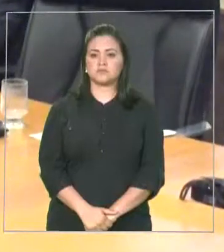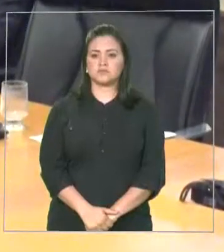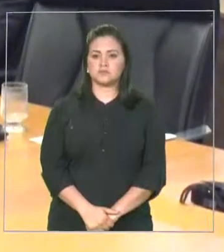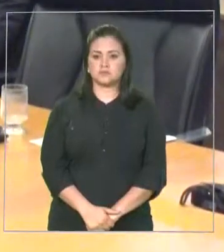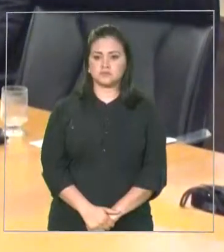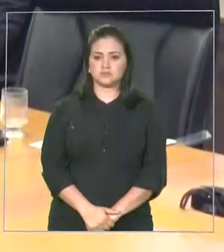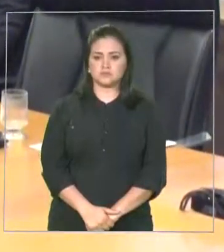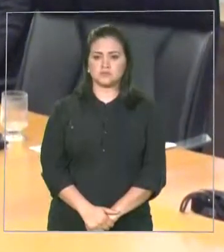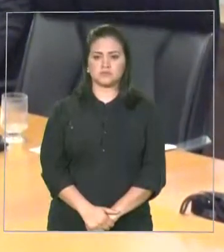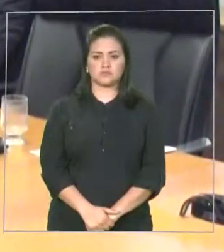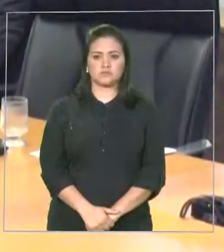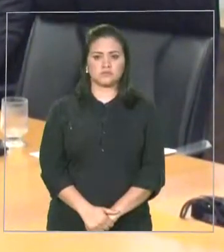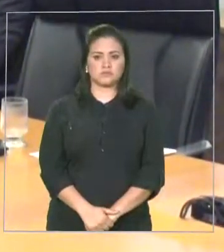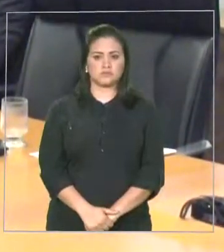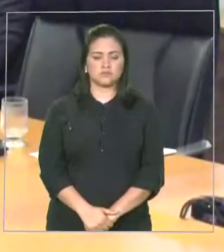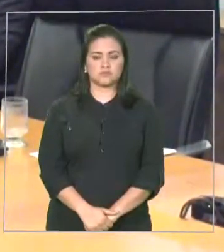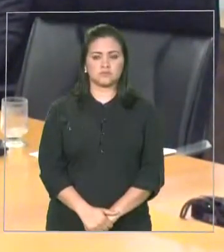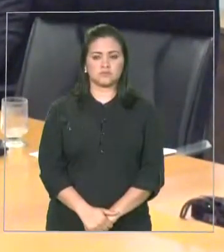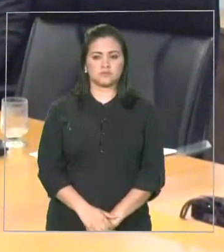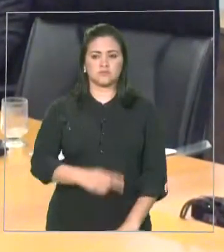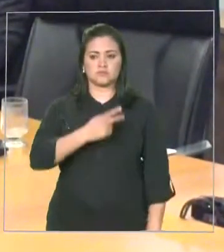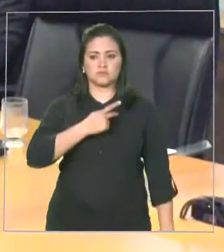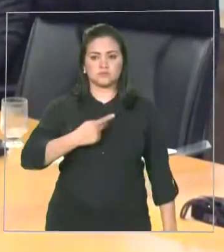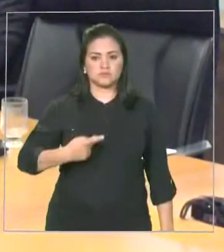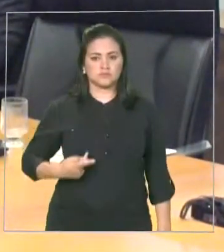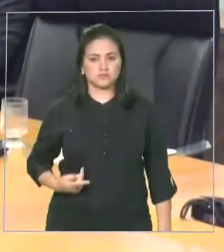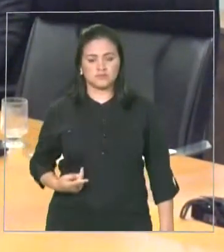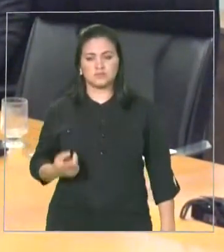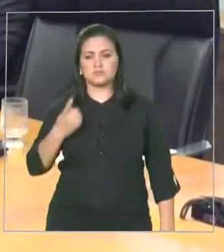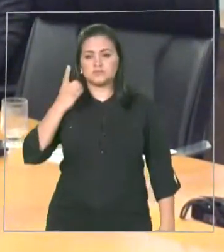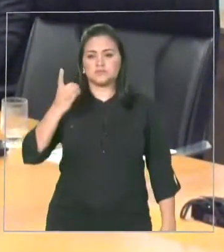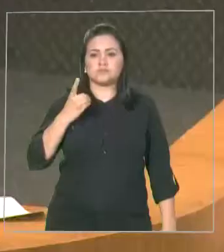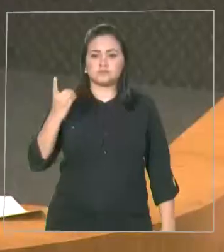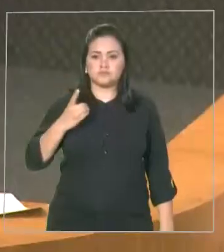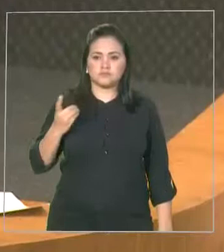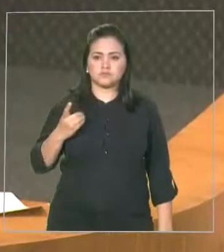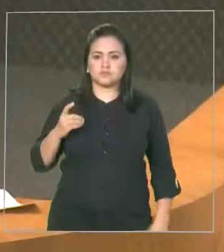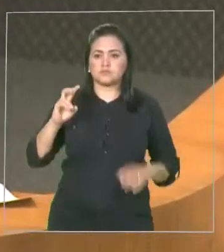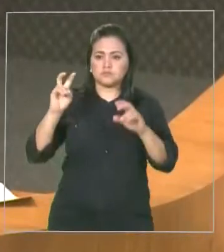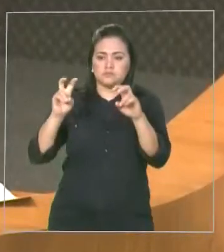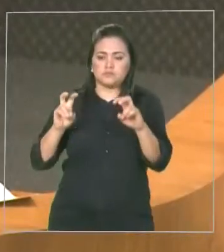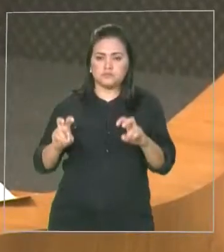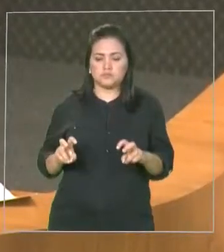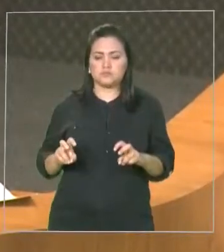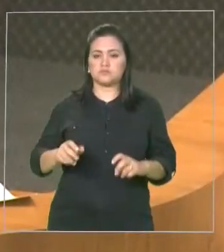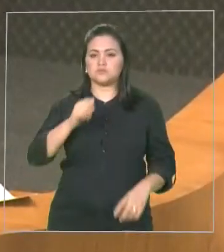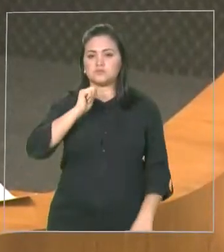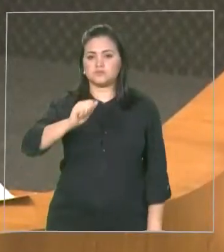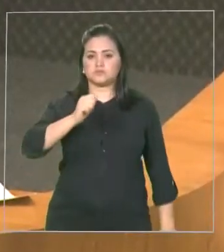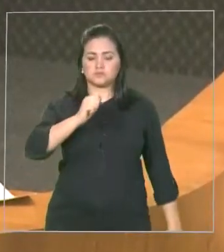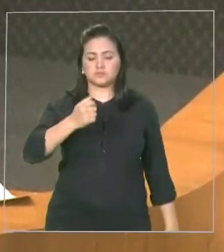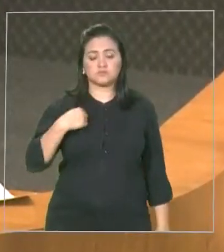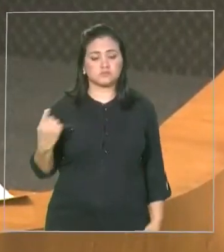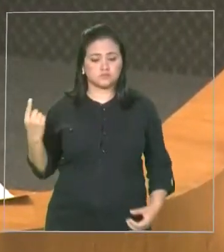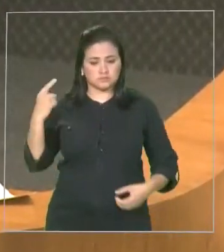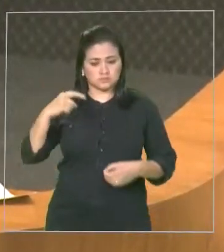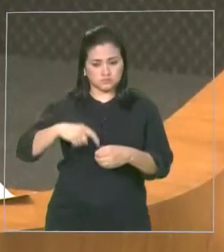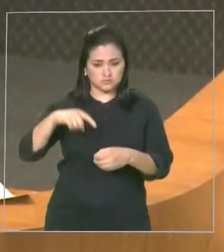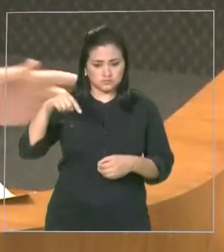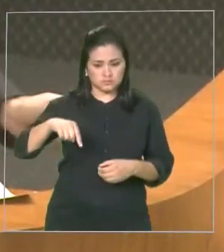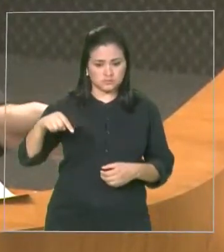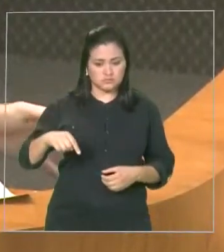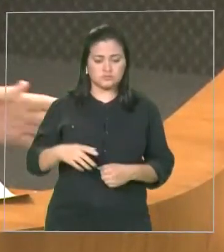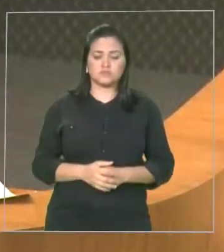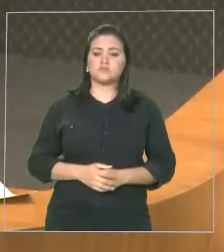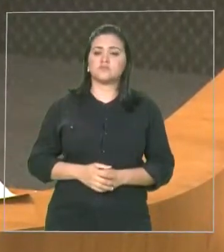Senhor presidente, senhoras e senhores deputados, galeria, imprensa, eu volto aqui, senhor presidente, essa tribuna para tratar